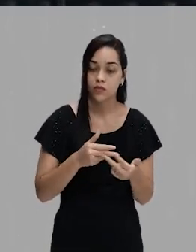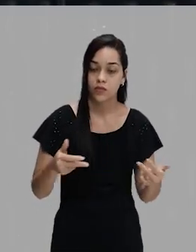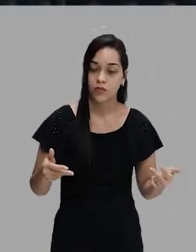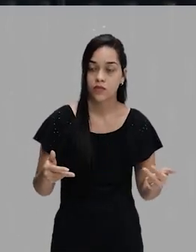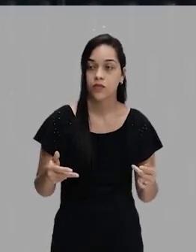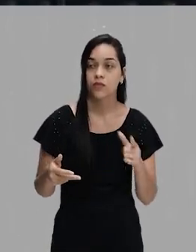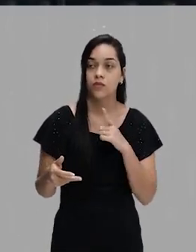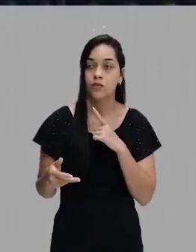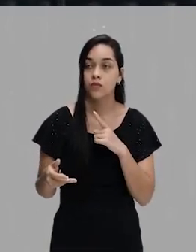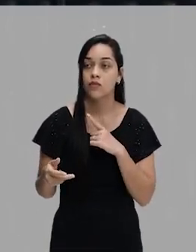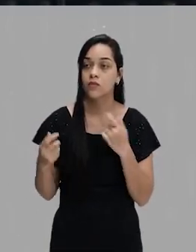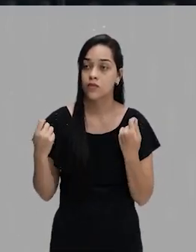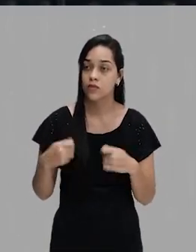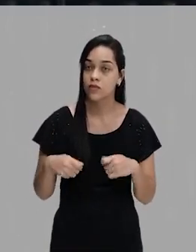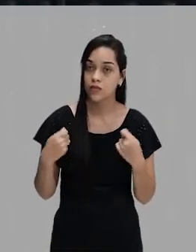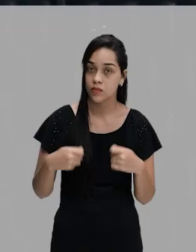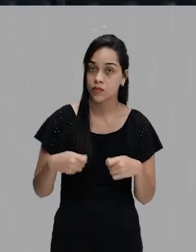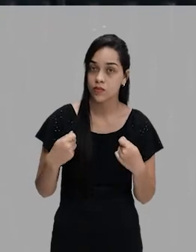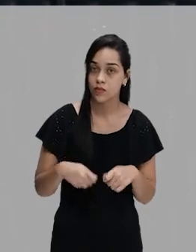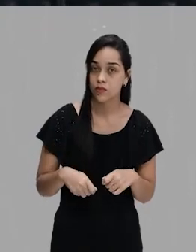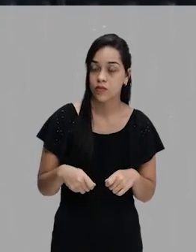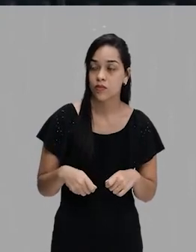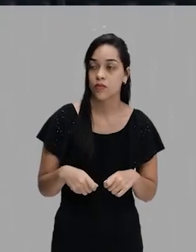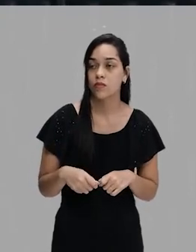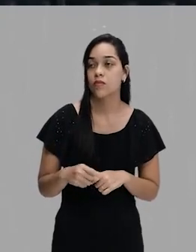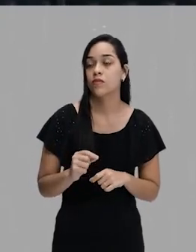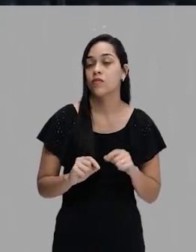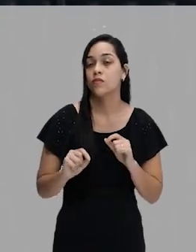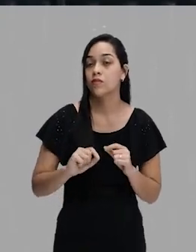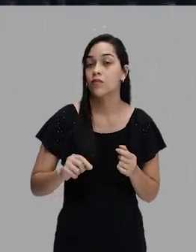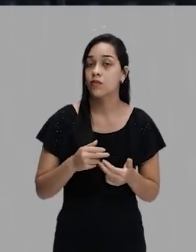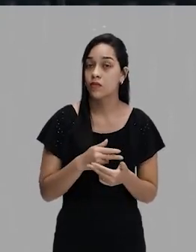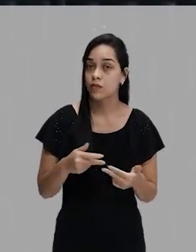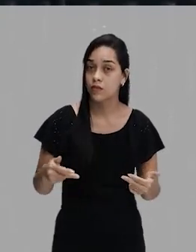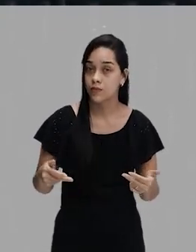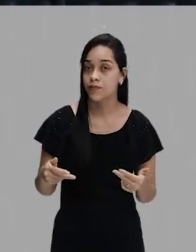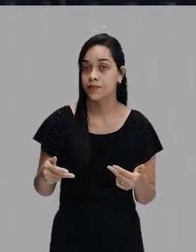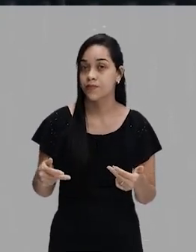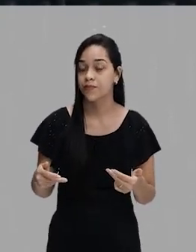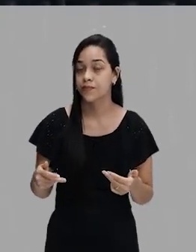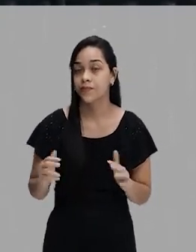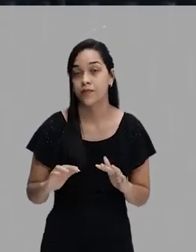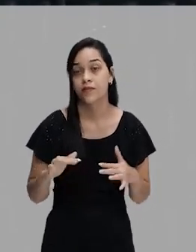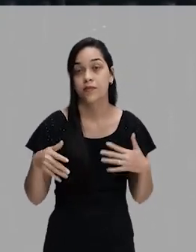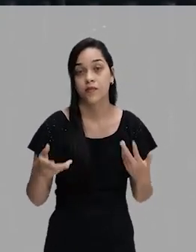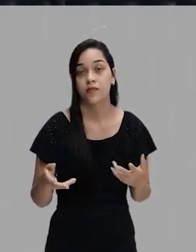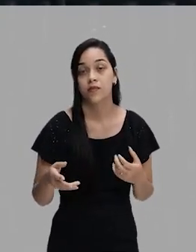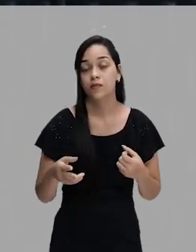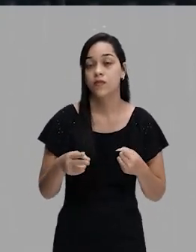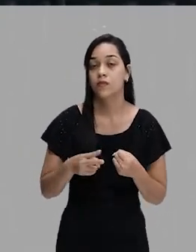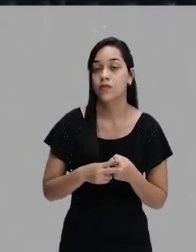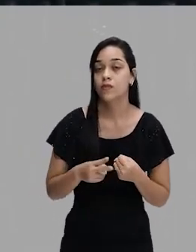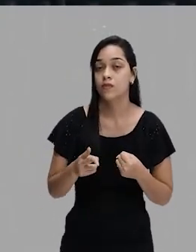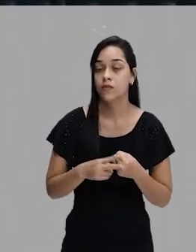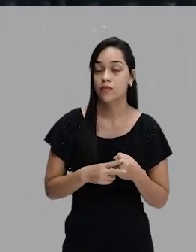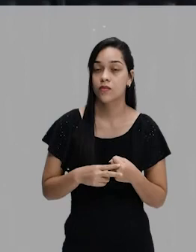coisa. Tenho necessidade de alguma coisa. Agora, o verbo